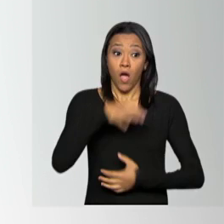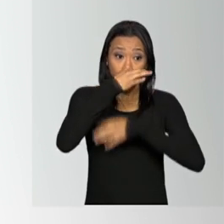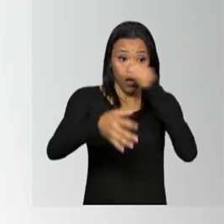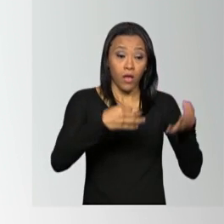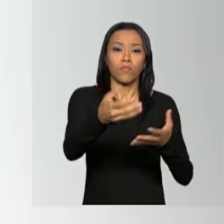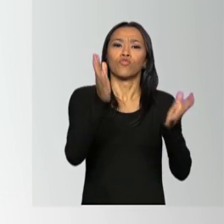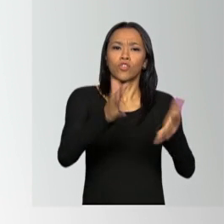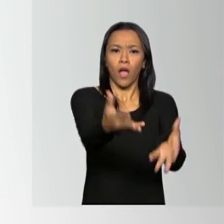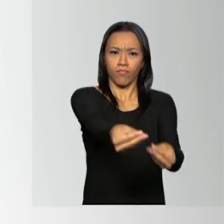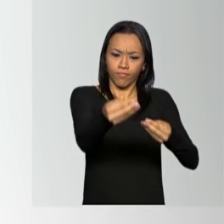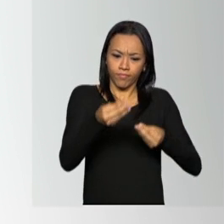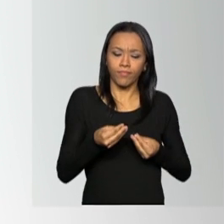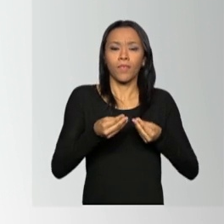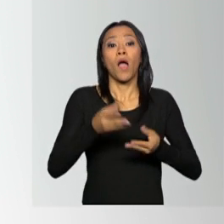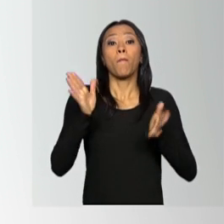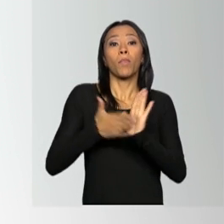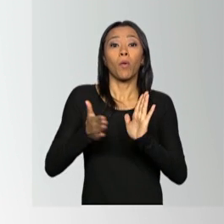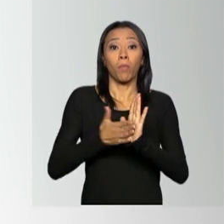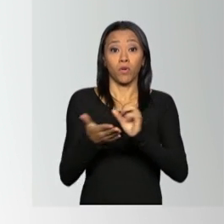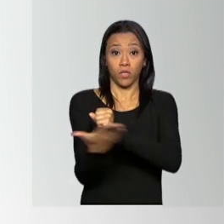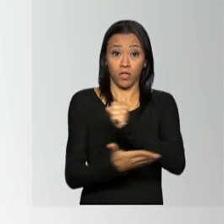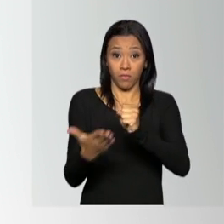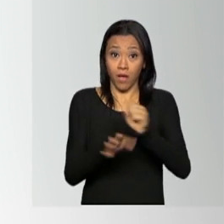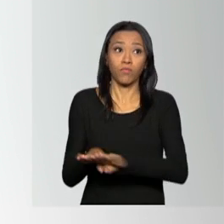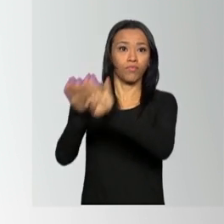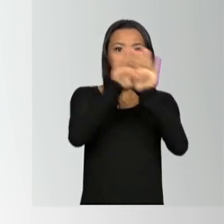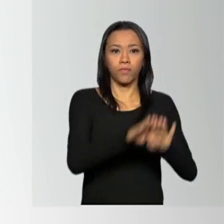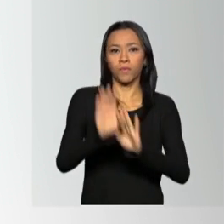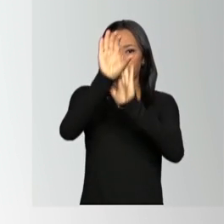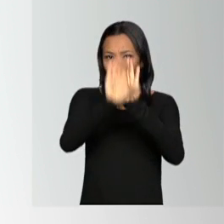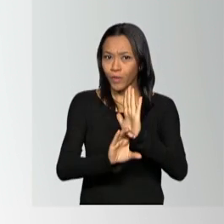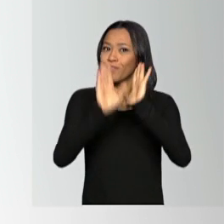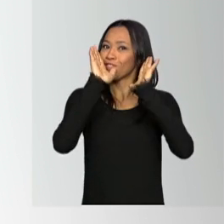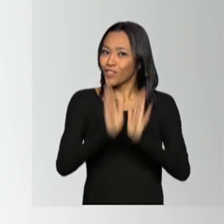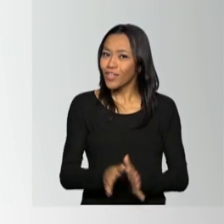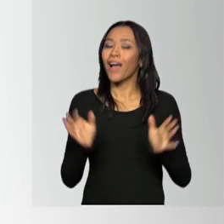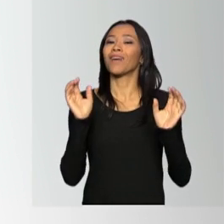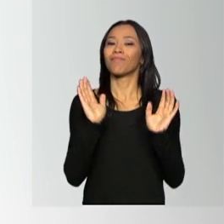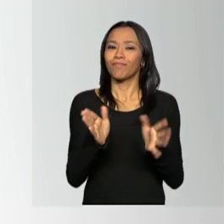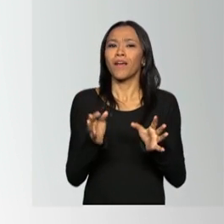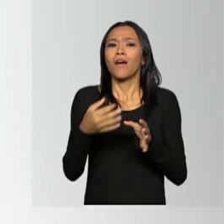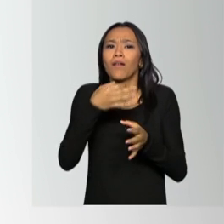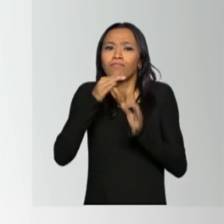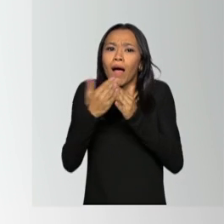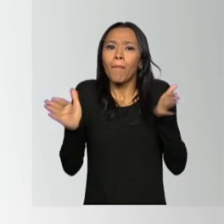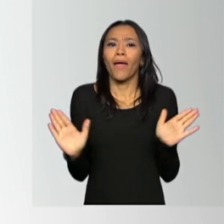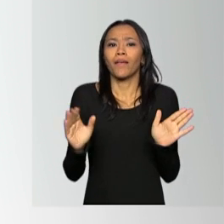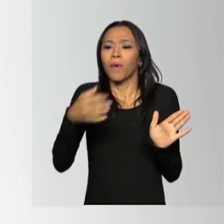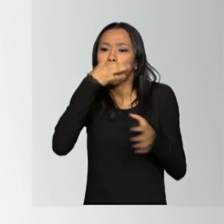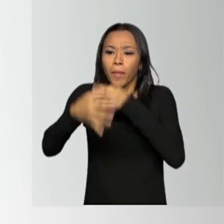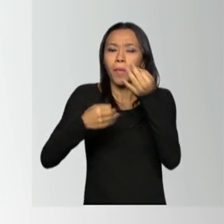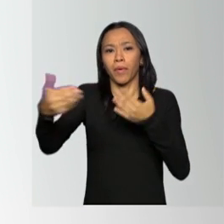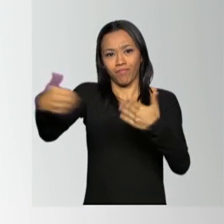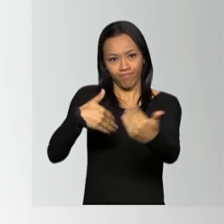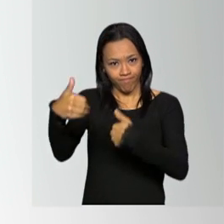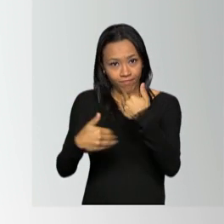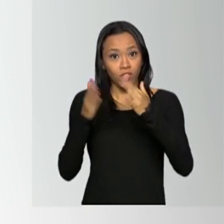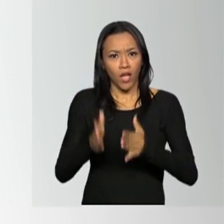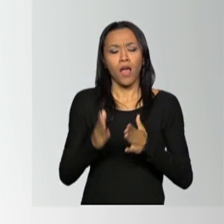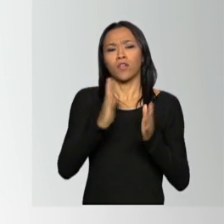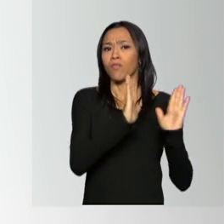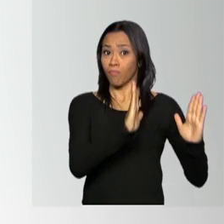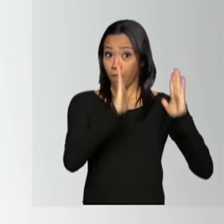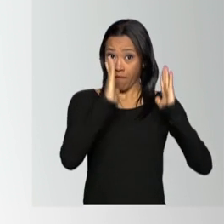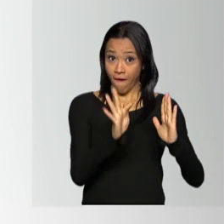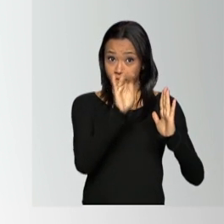contribuições apresentadas à Proposta de Base Nacional Comum Curricular já estão disponíveis para consulta, considerando a fase de sugestões